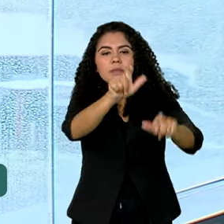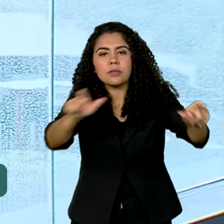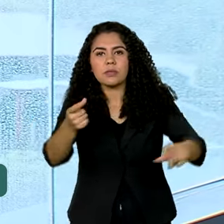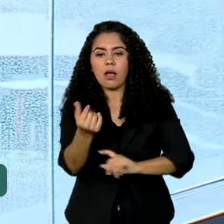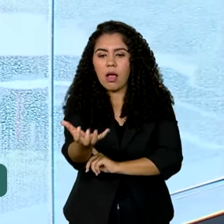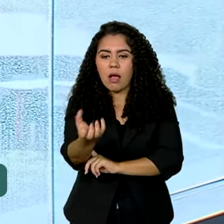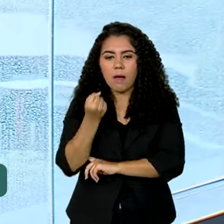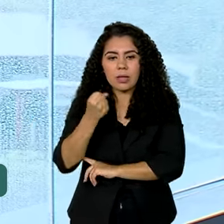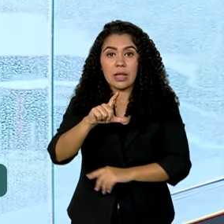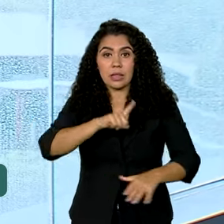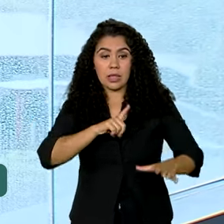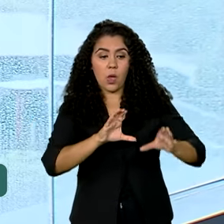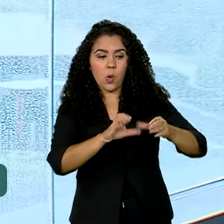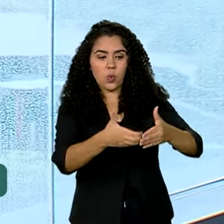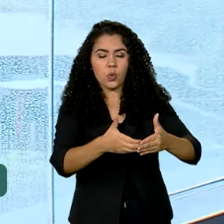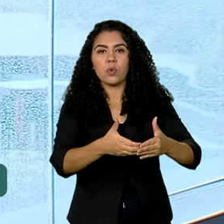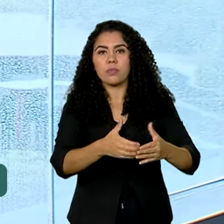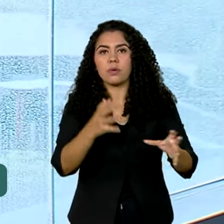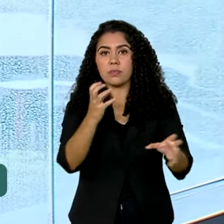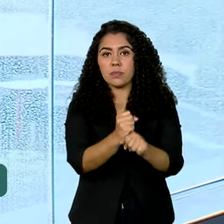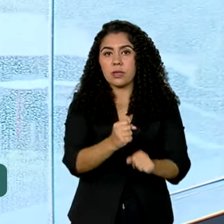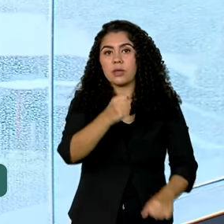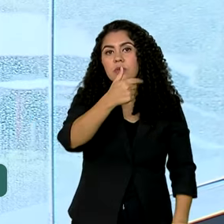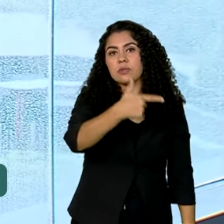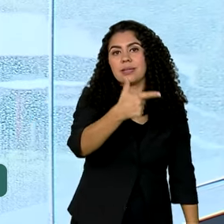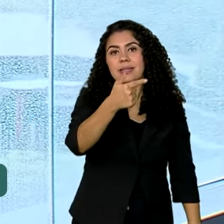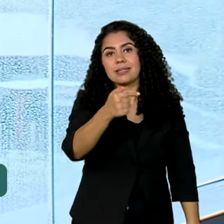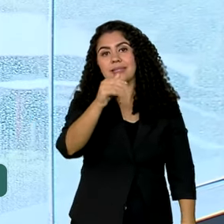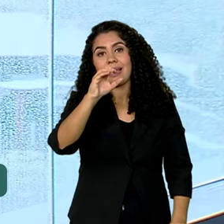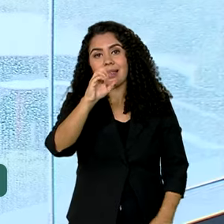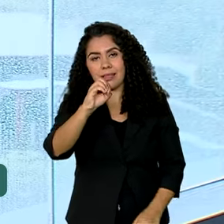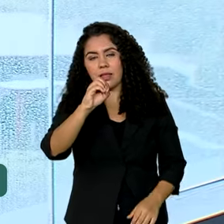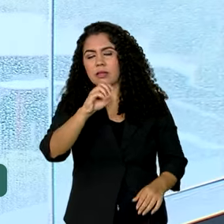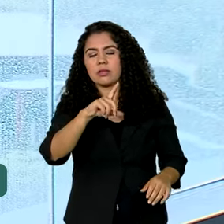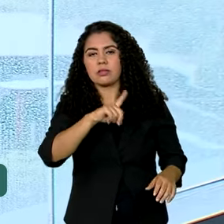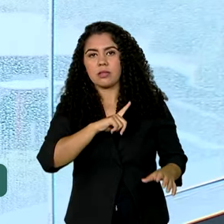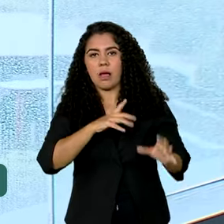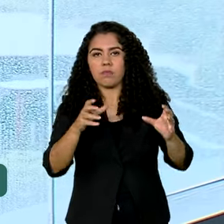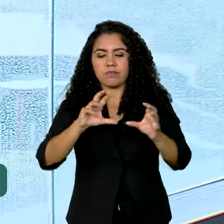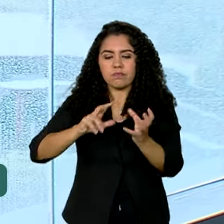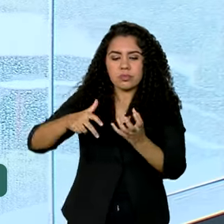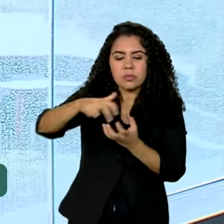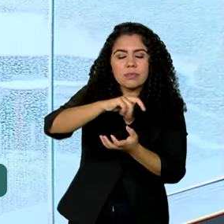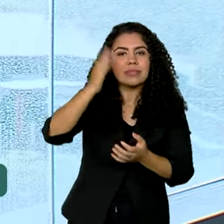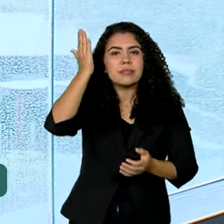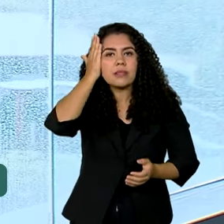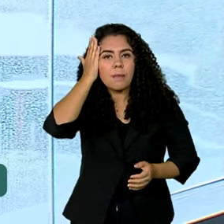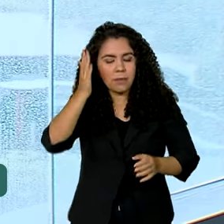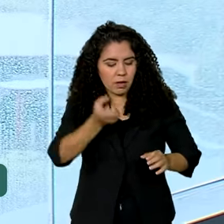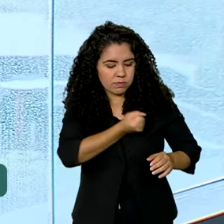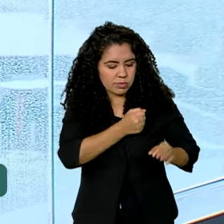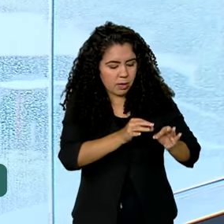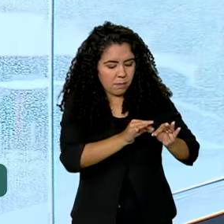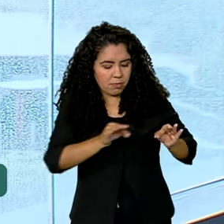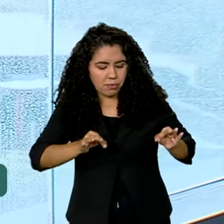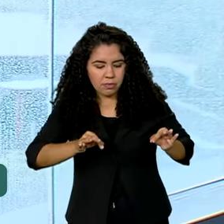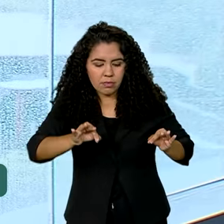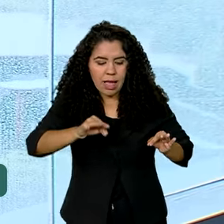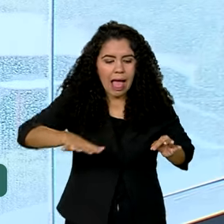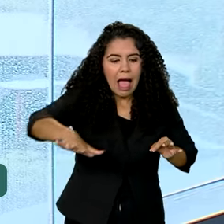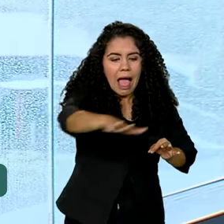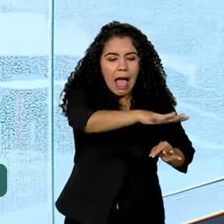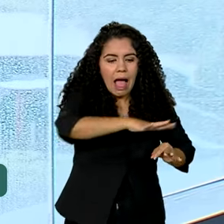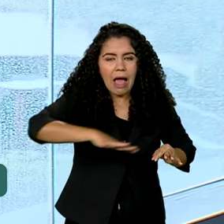um grupo de 270 satélites, vai ser possível definir o tamanho e a área atingida pela mancha. Com